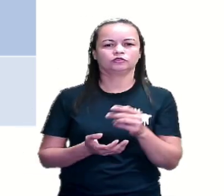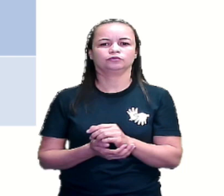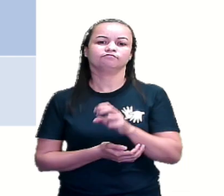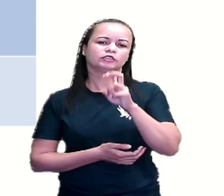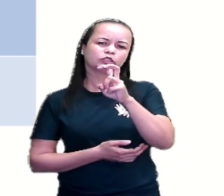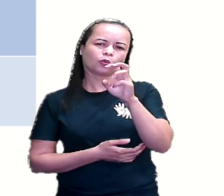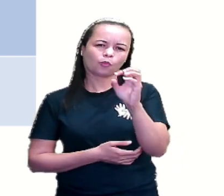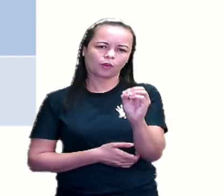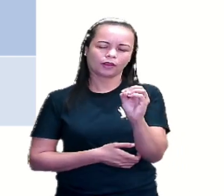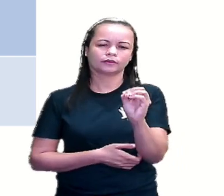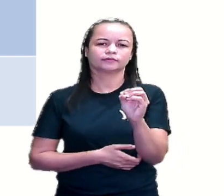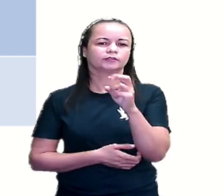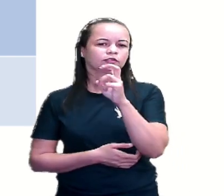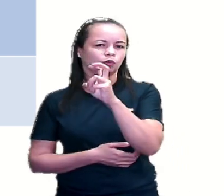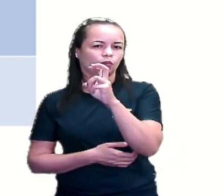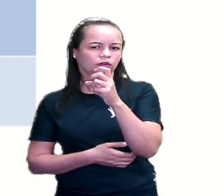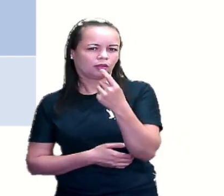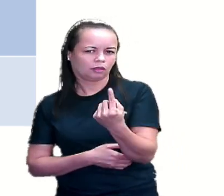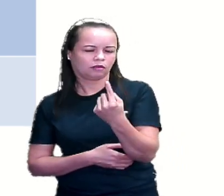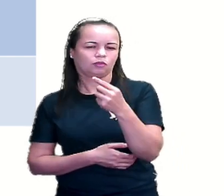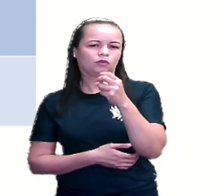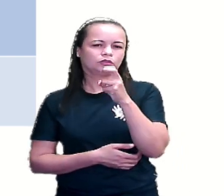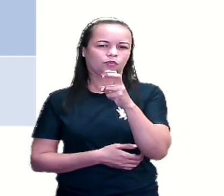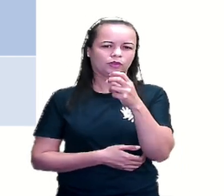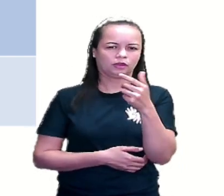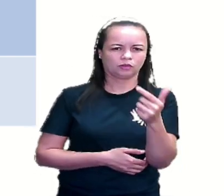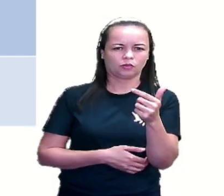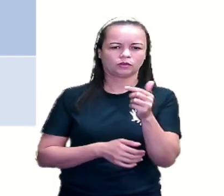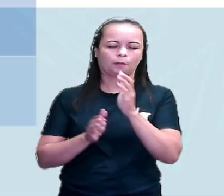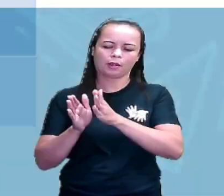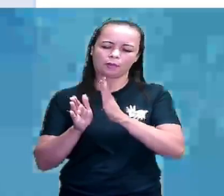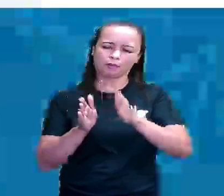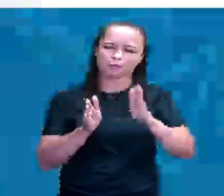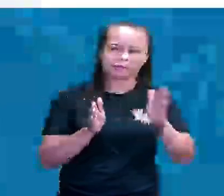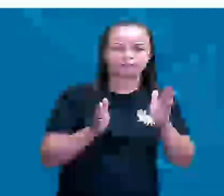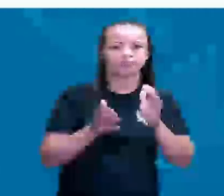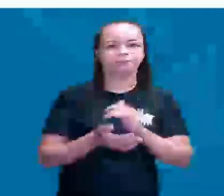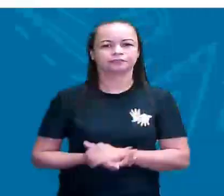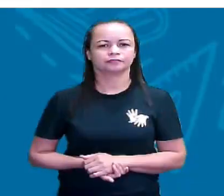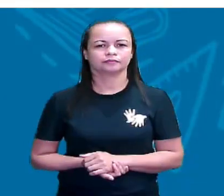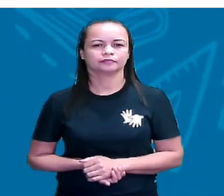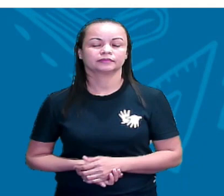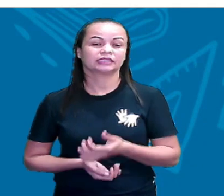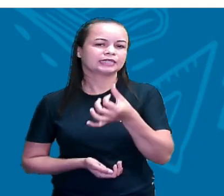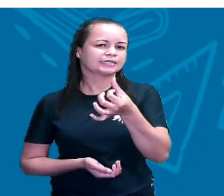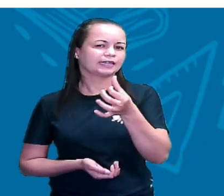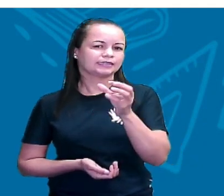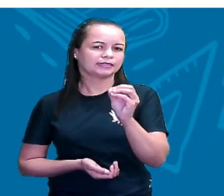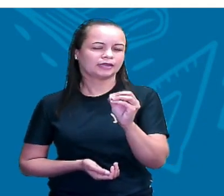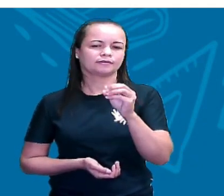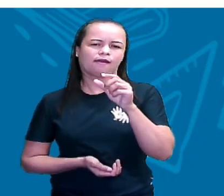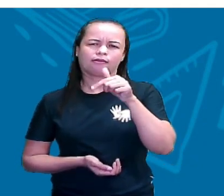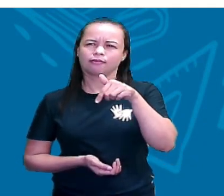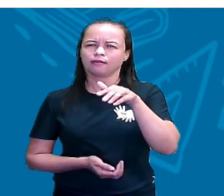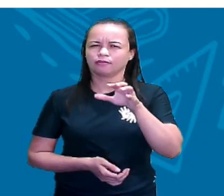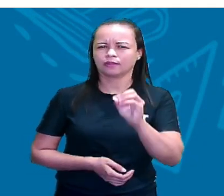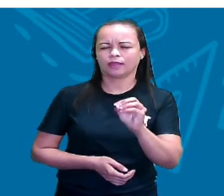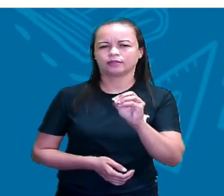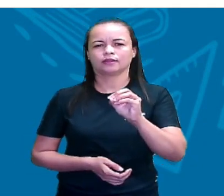50, 51, 52, e assim a gente segue, ó. 60,